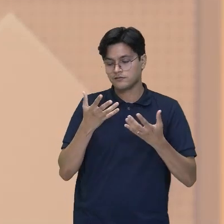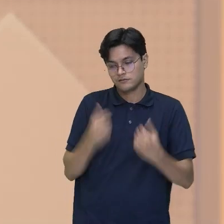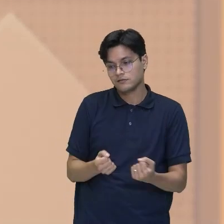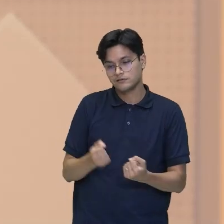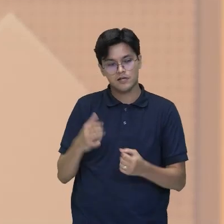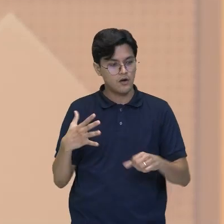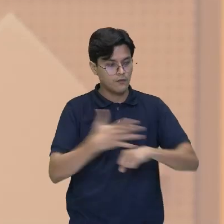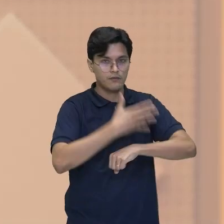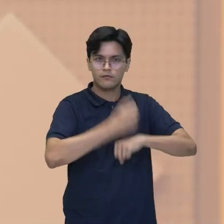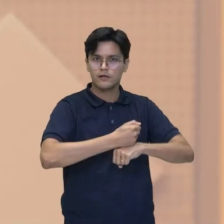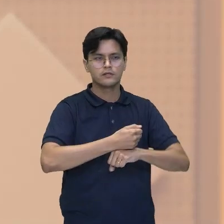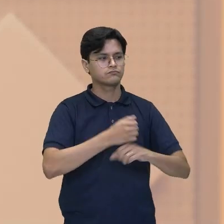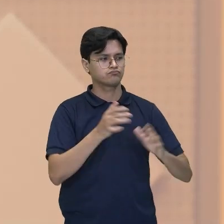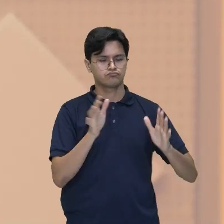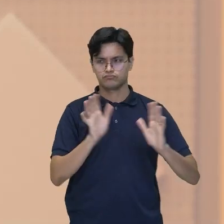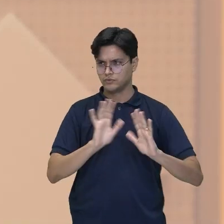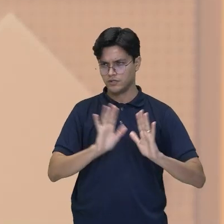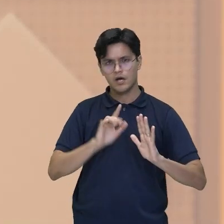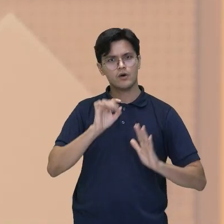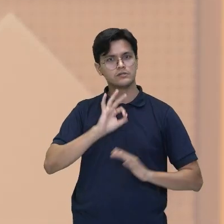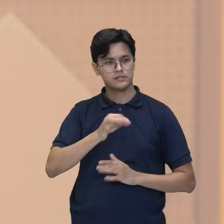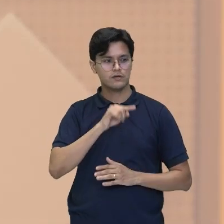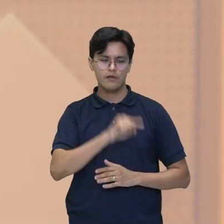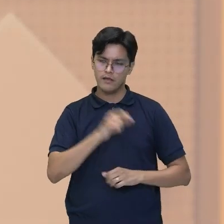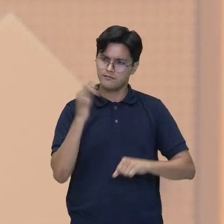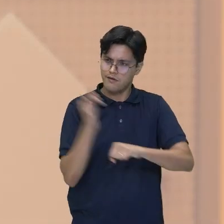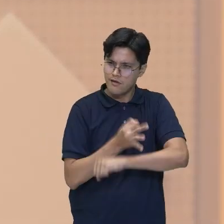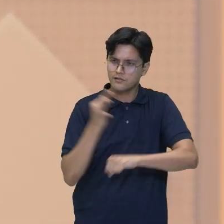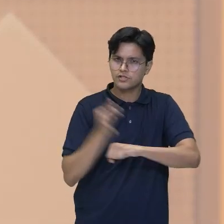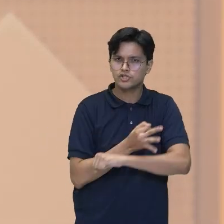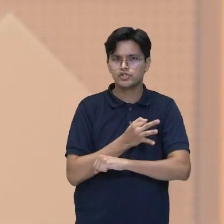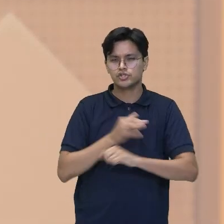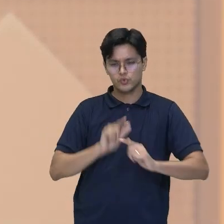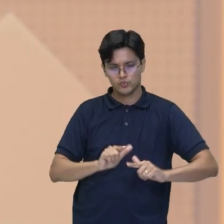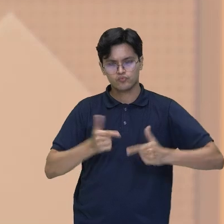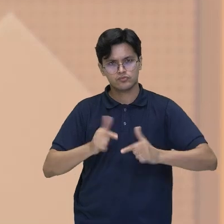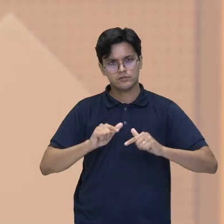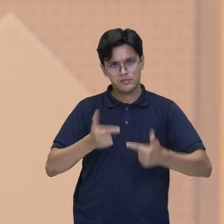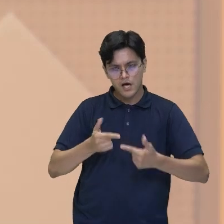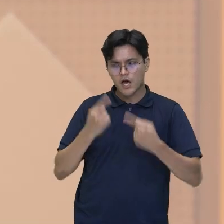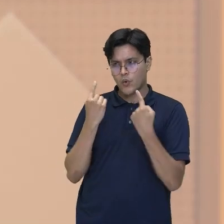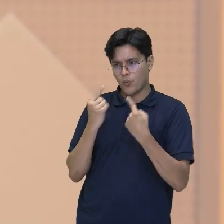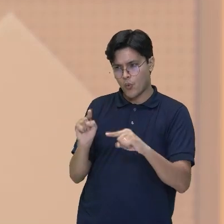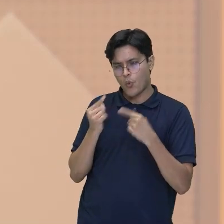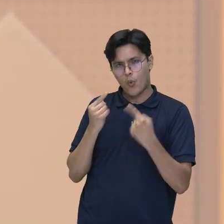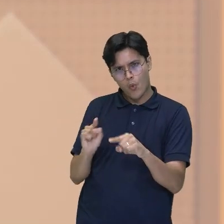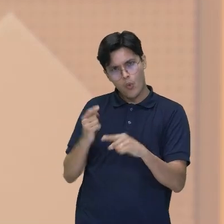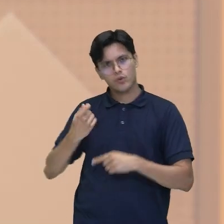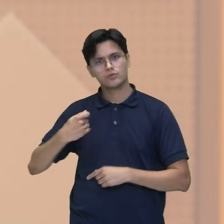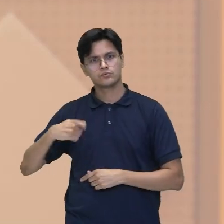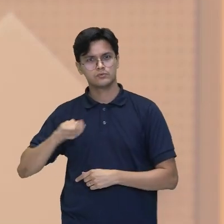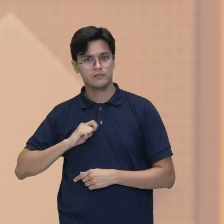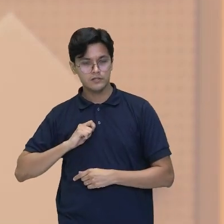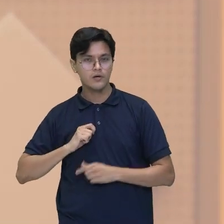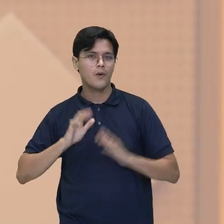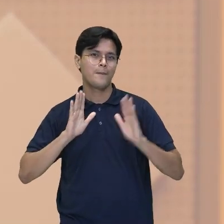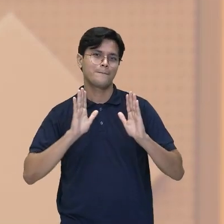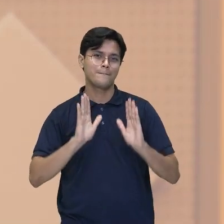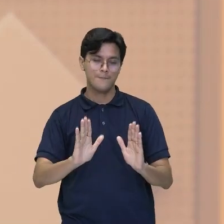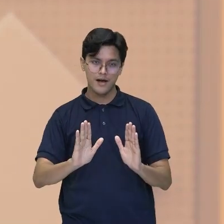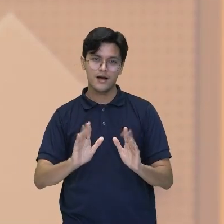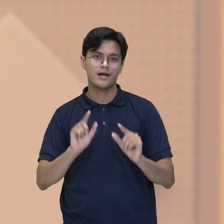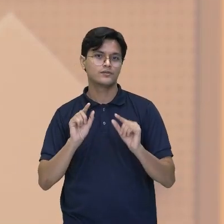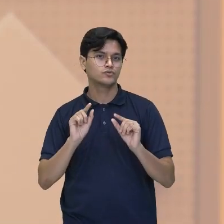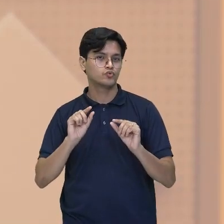Eles ofereceram resistência, eles ofereceram confrontos a esses povos, porém, por conta da